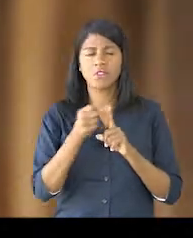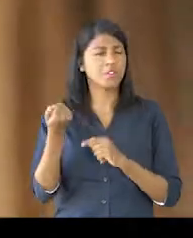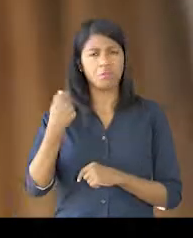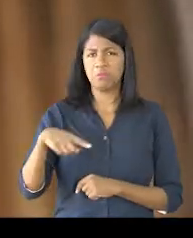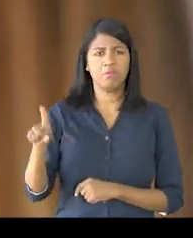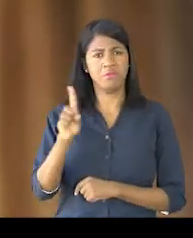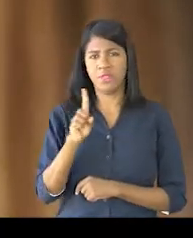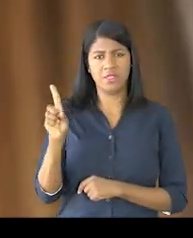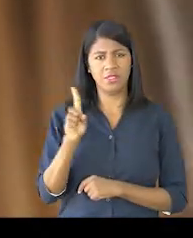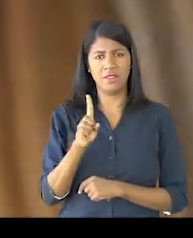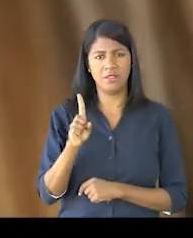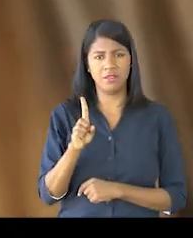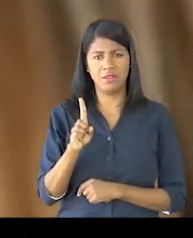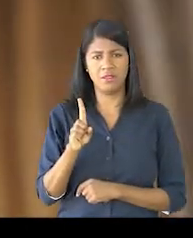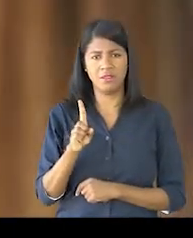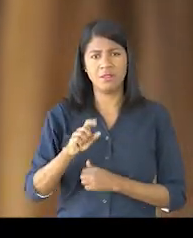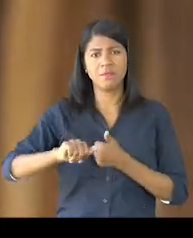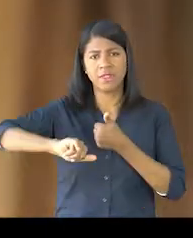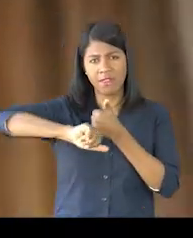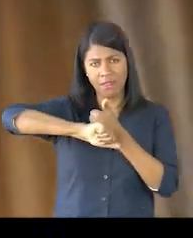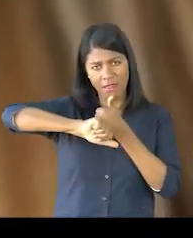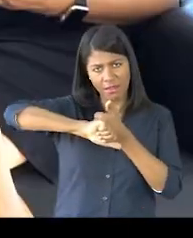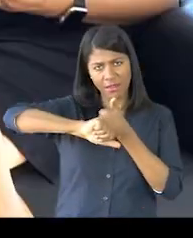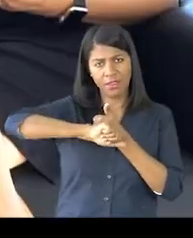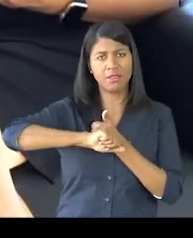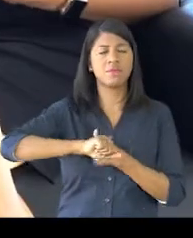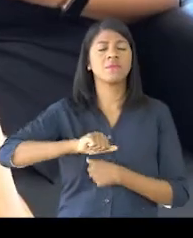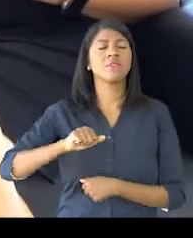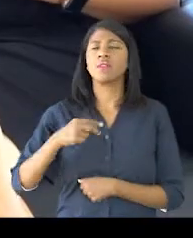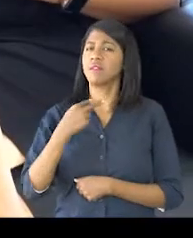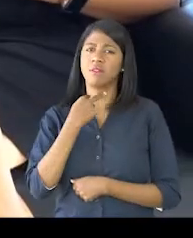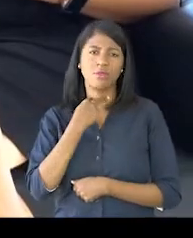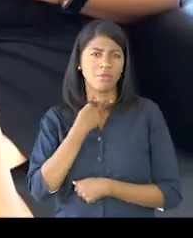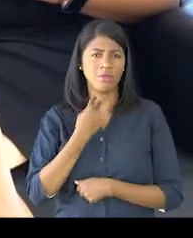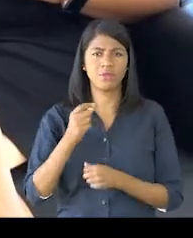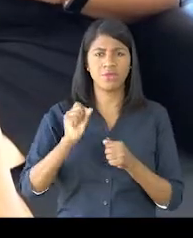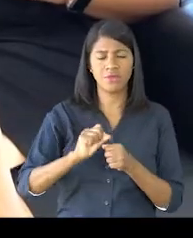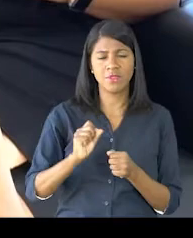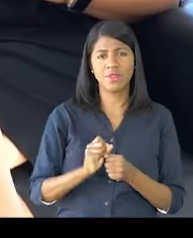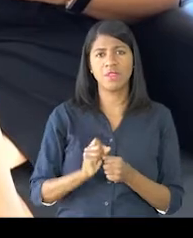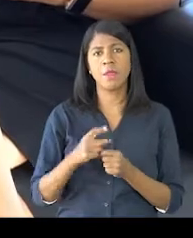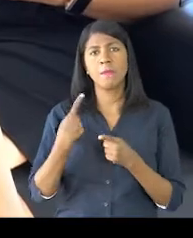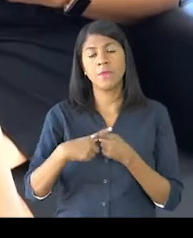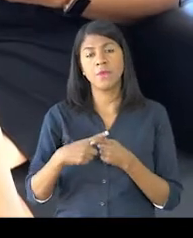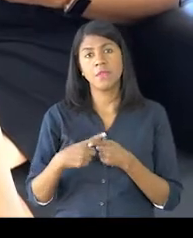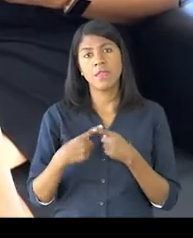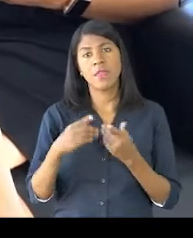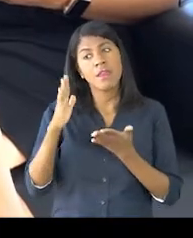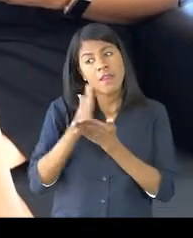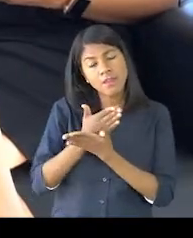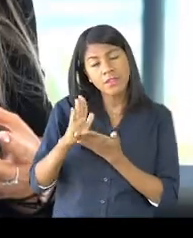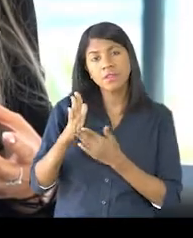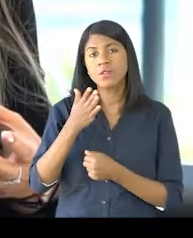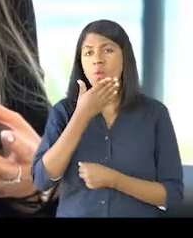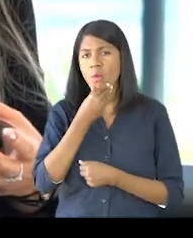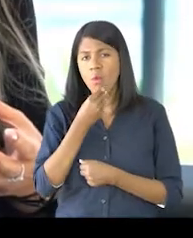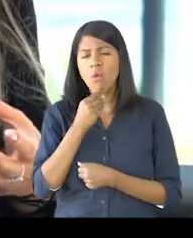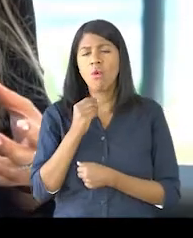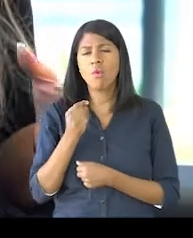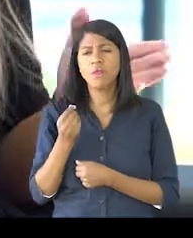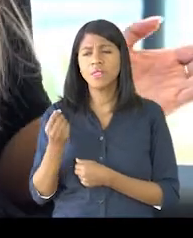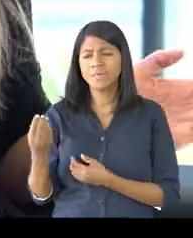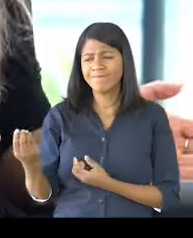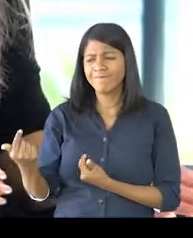a violência não é necessária, que a violência é crime, né? Que para ele lidar com a forma, que muitas vezes